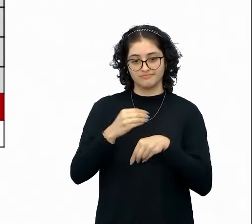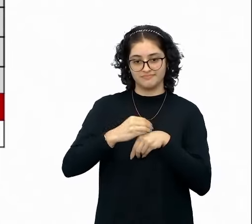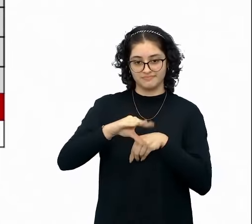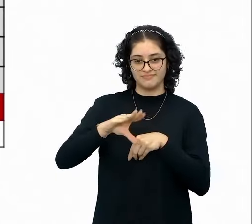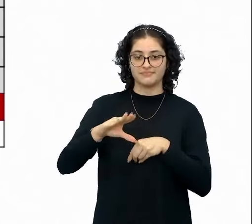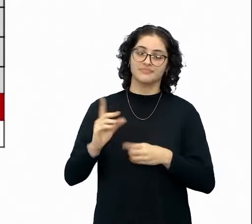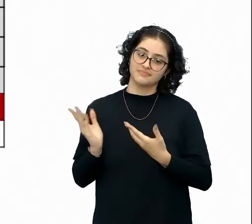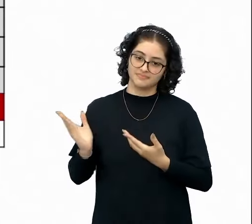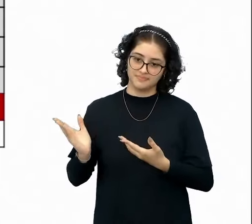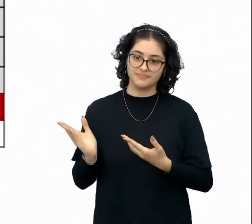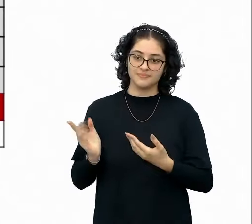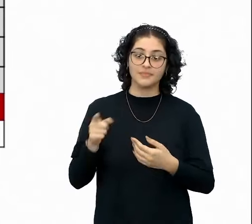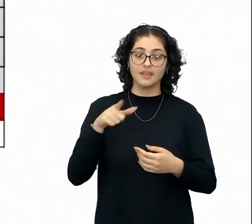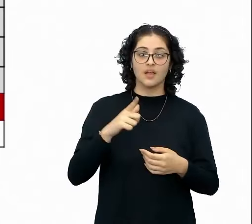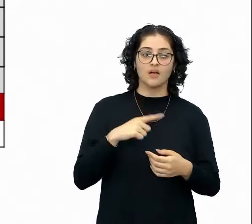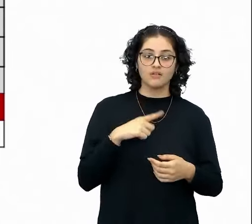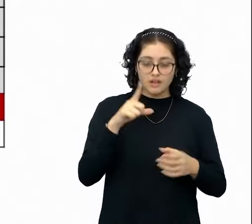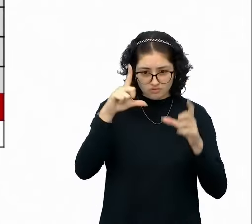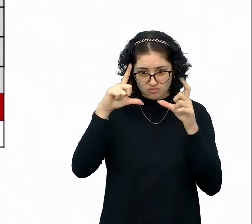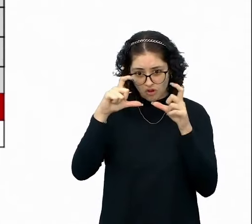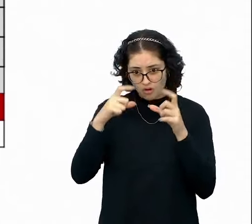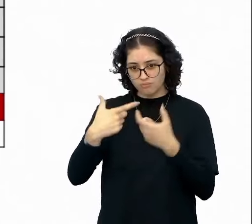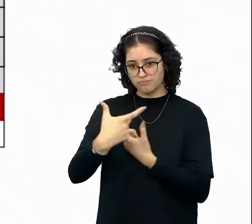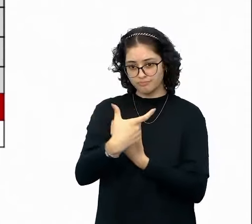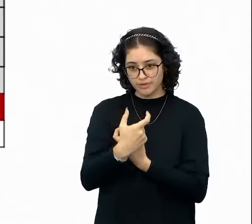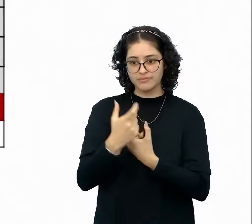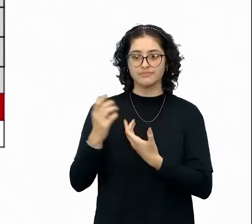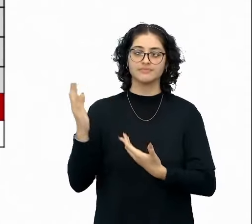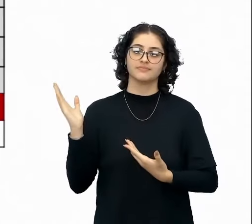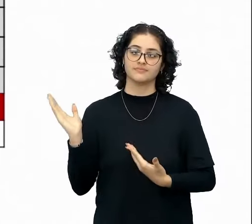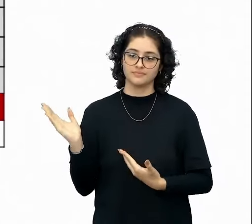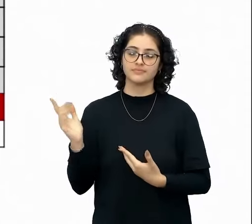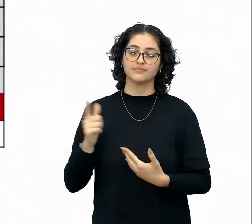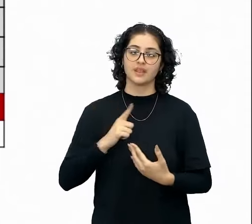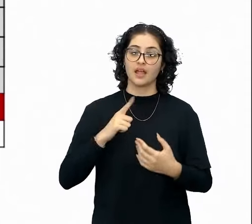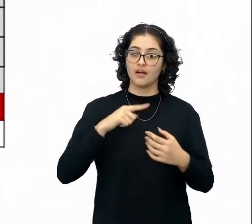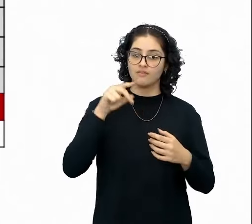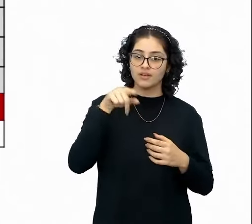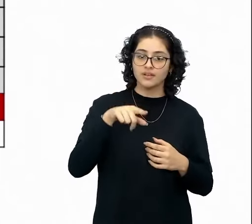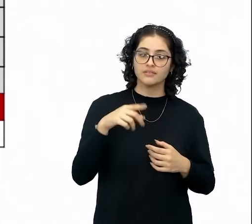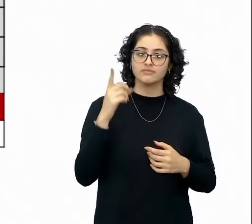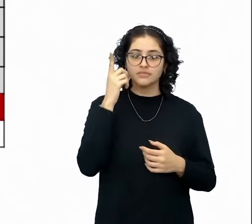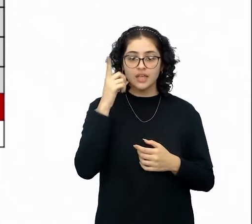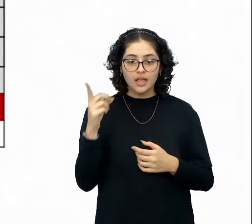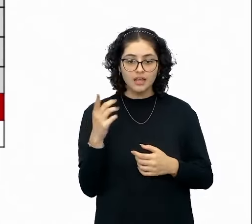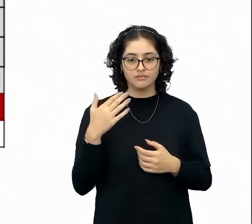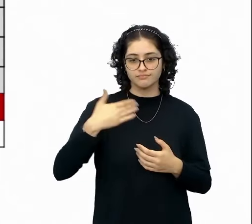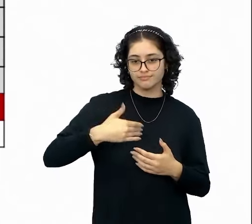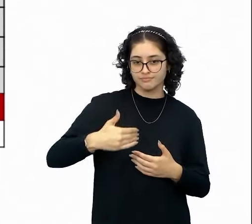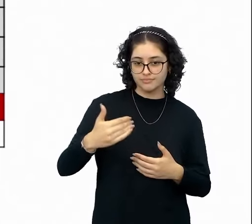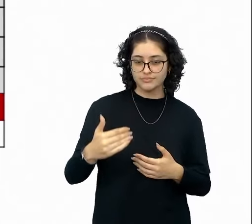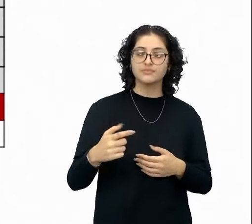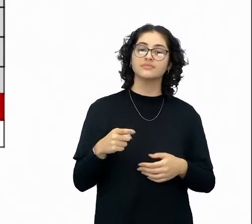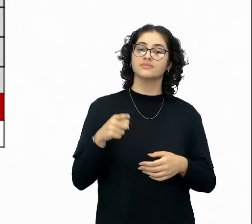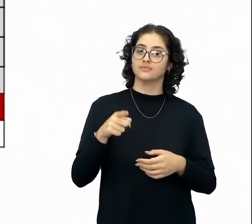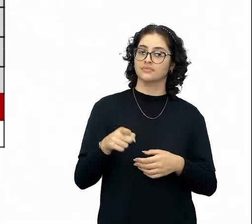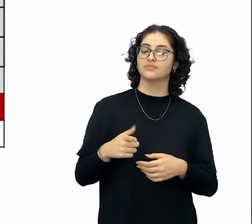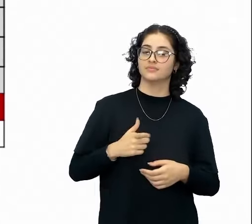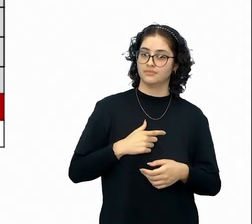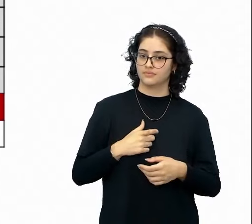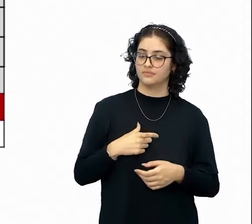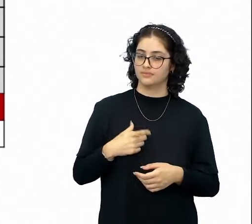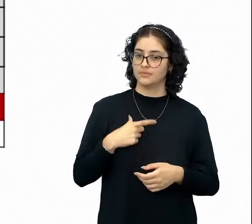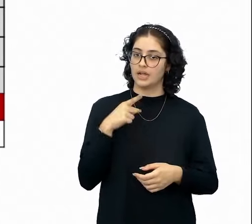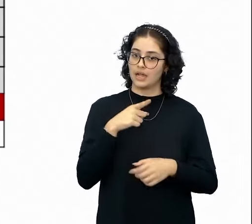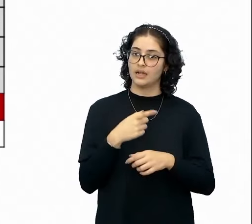tiver oportunidade, tira uma fotografiazinha aí, né? Porque ali vocês têm as datas, tá vendo? Ó? Esses PowerPoints, eles estão disponibilizados